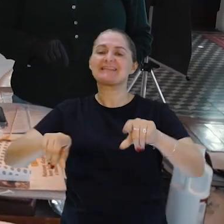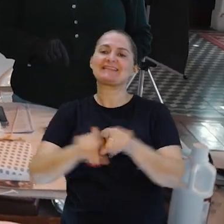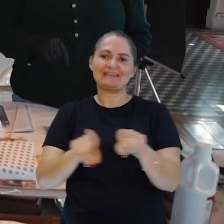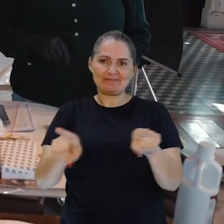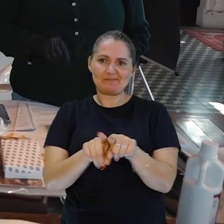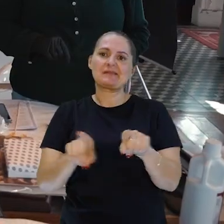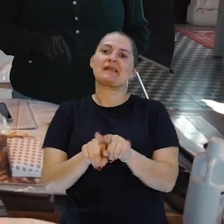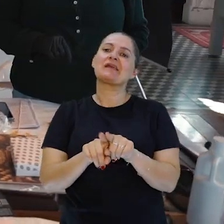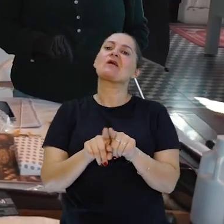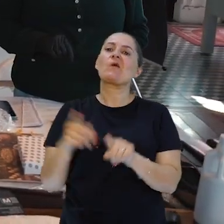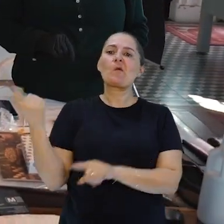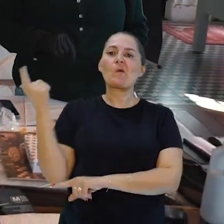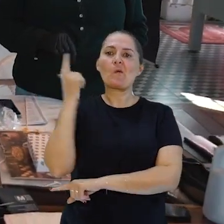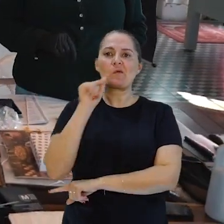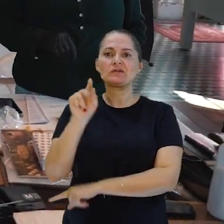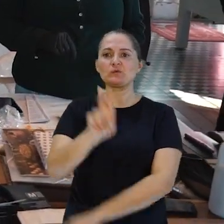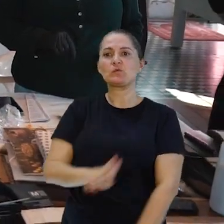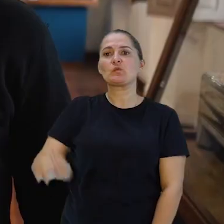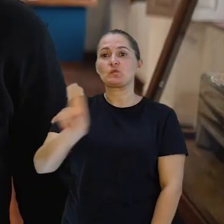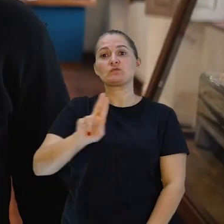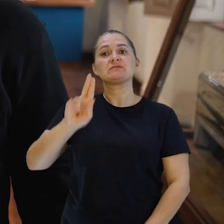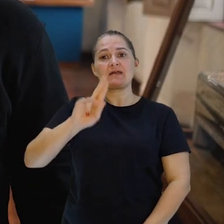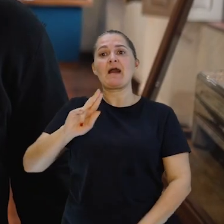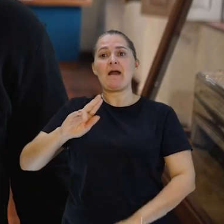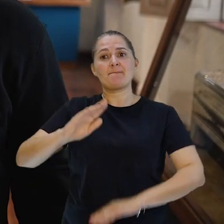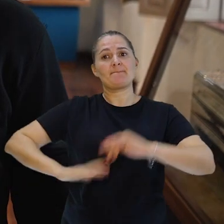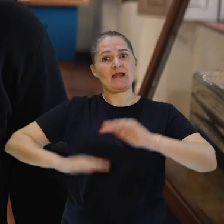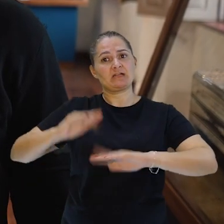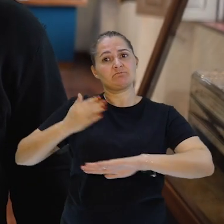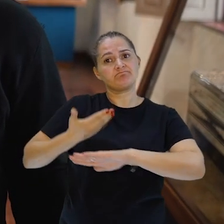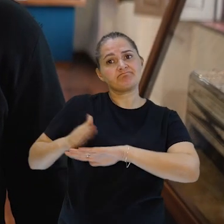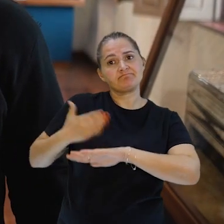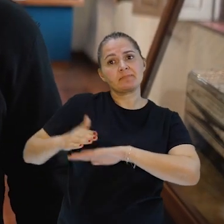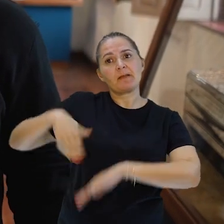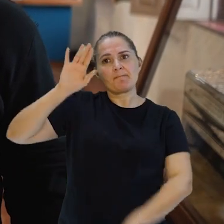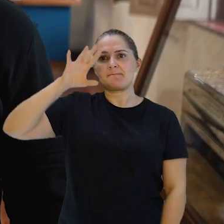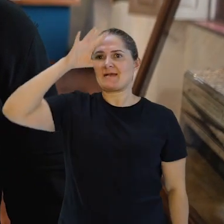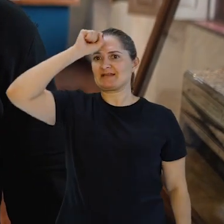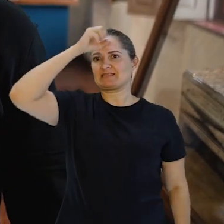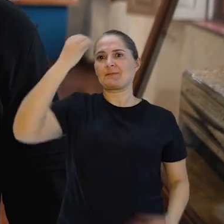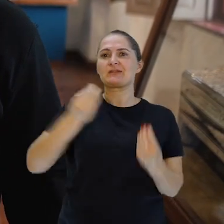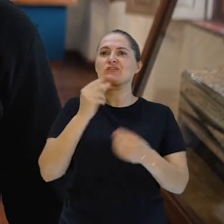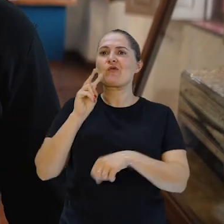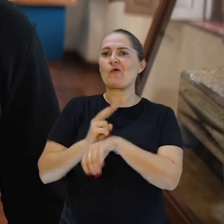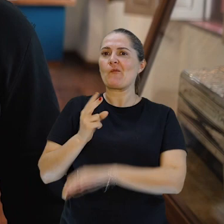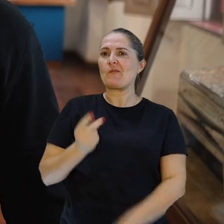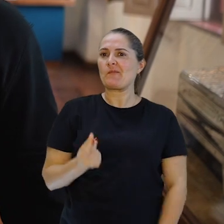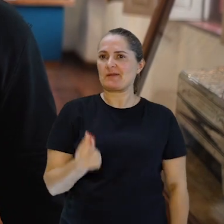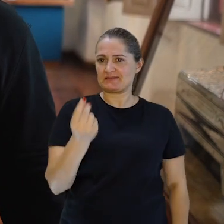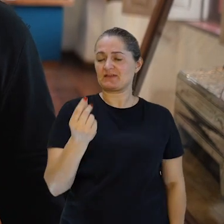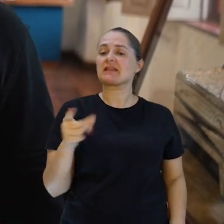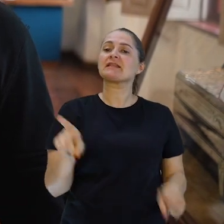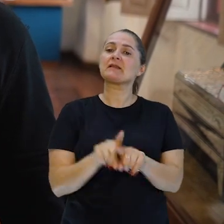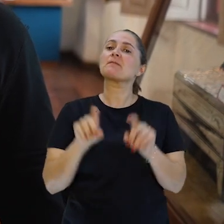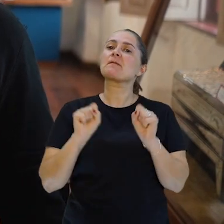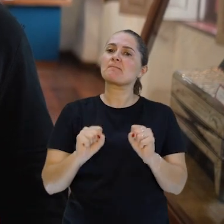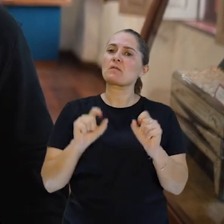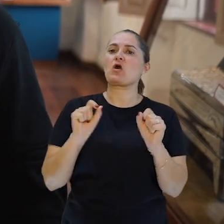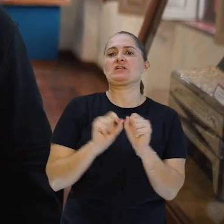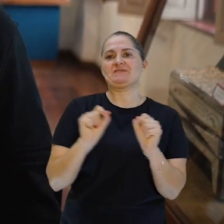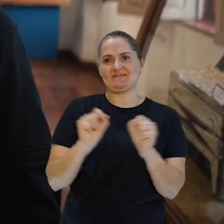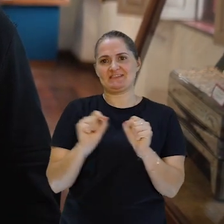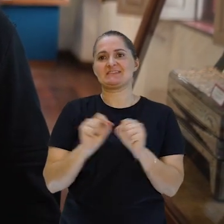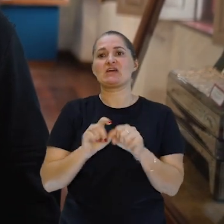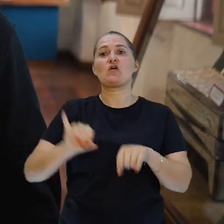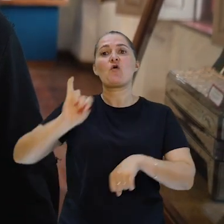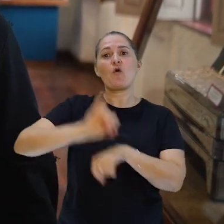e poder, enfim, usar a parte prática, que é onde que a gente aprende mais como preservar. E o que se